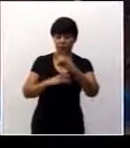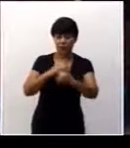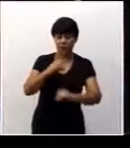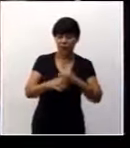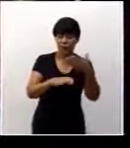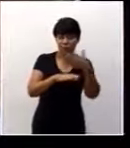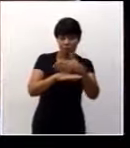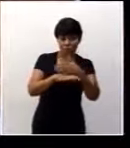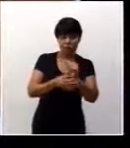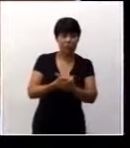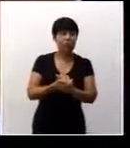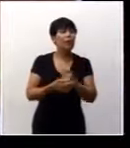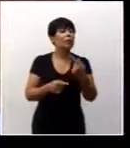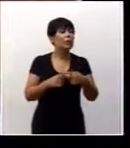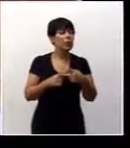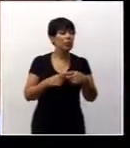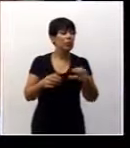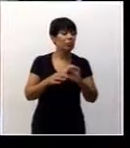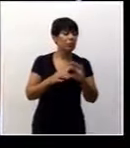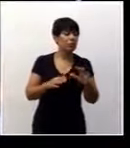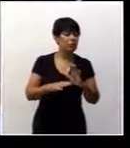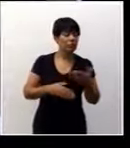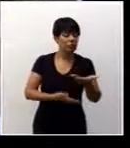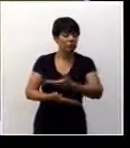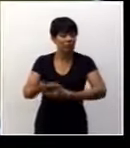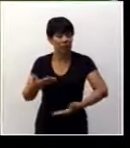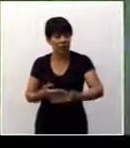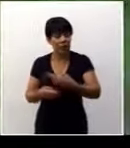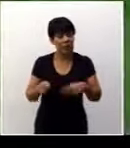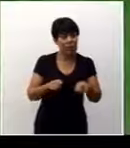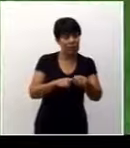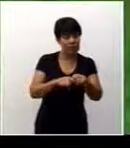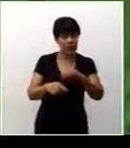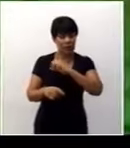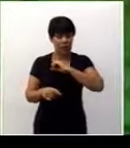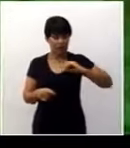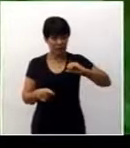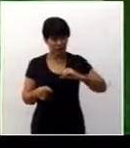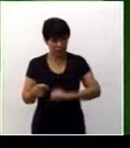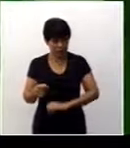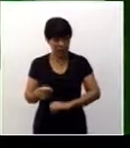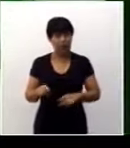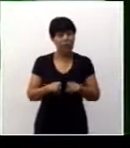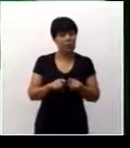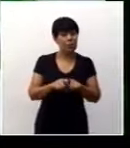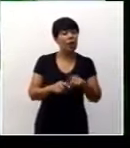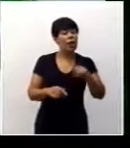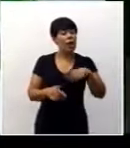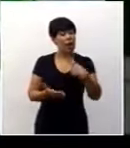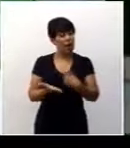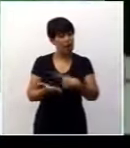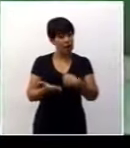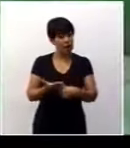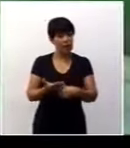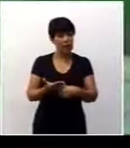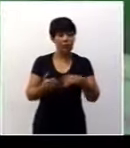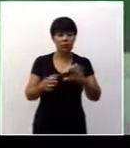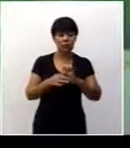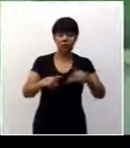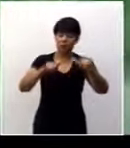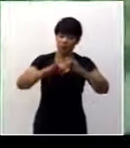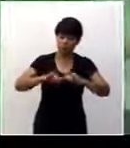o espírito democrático e cooperativo que norteia a parceria do Brasil com a China, é parte integrante do acordo a livre difusão